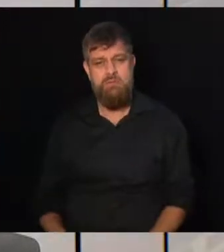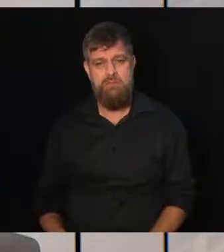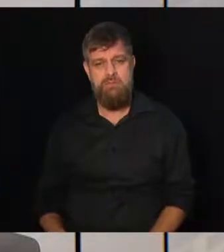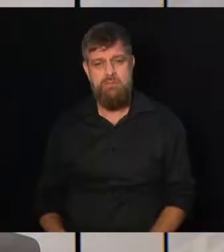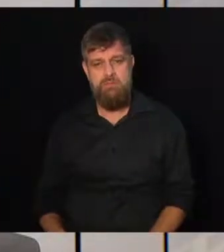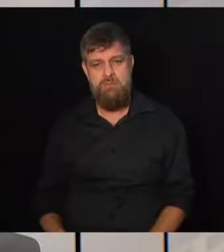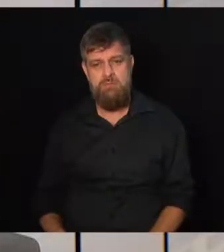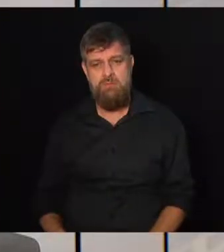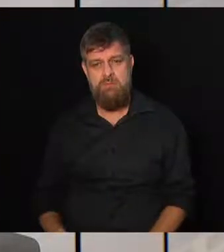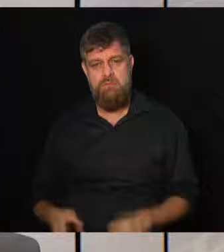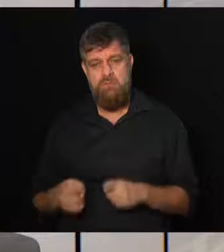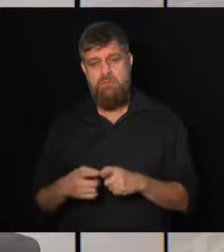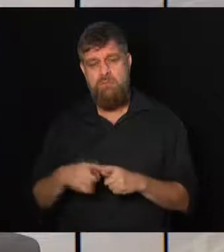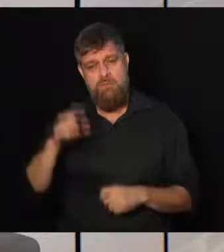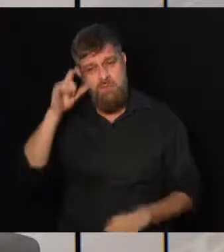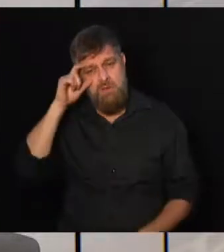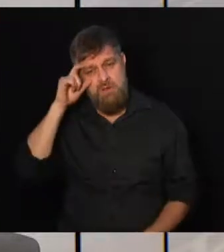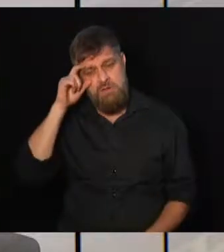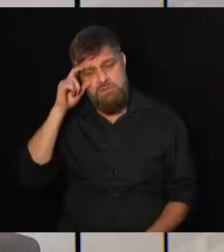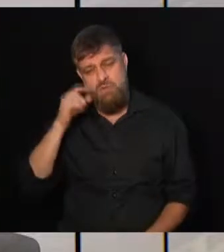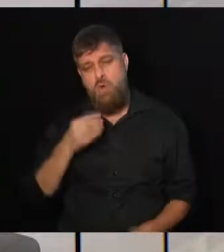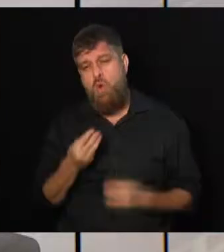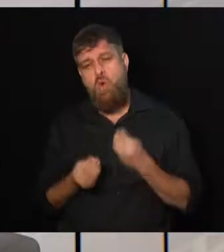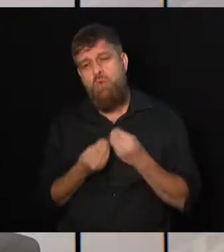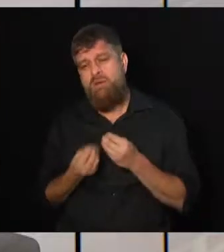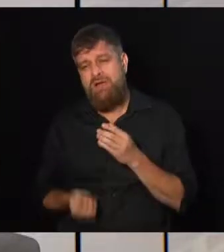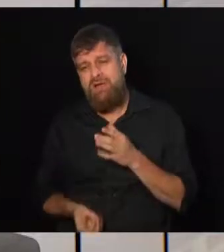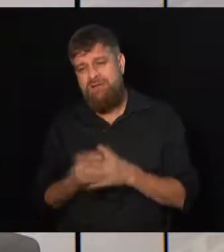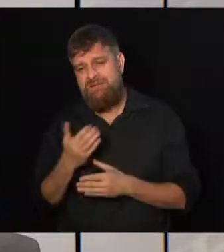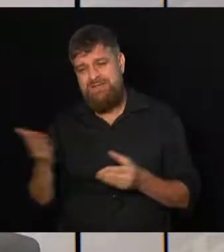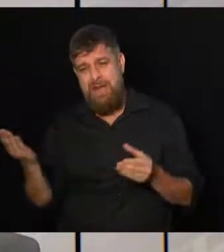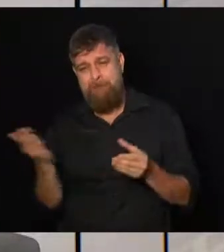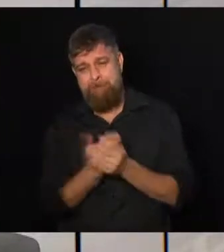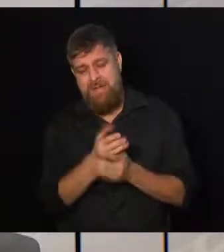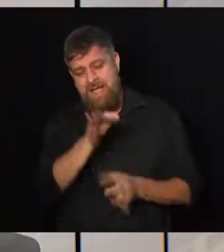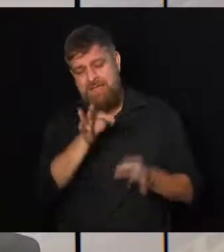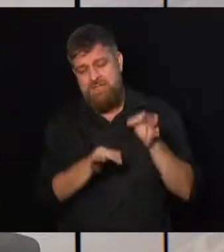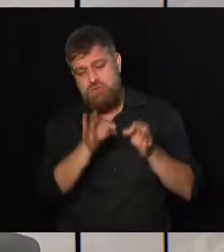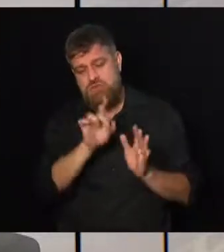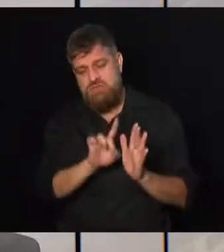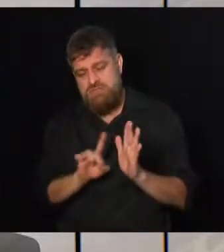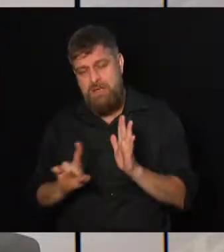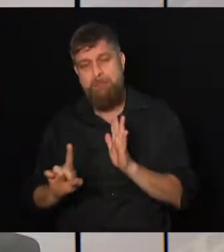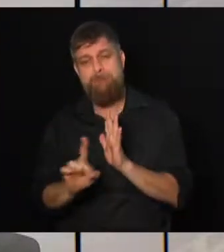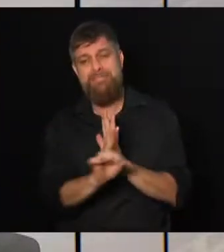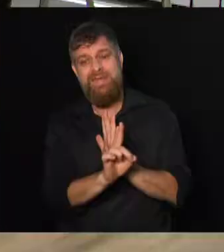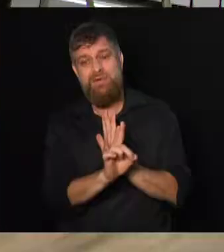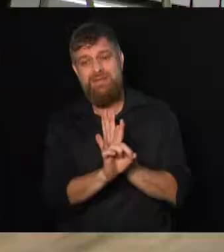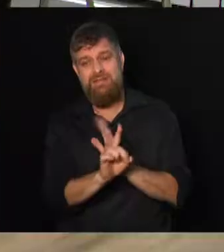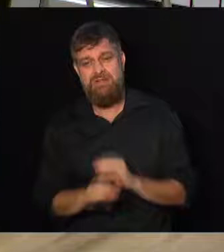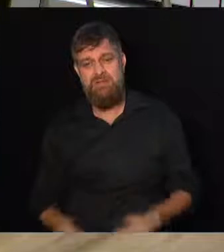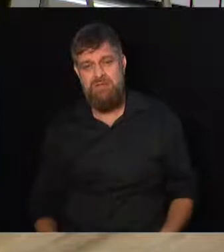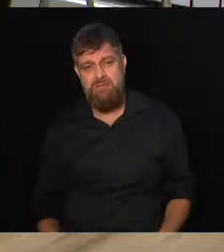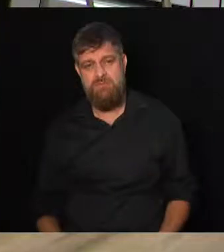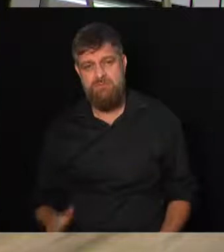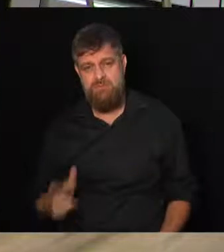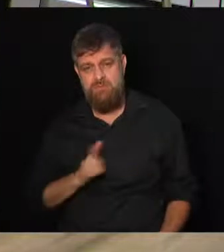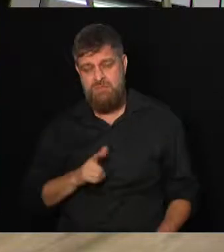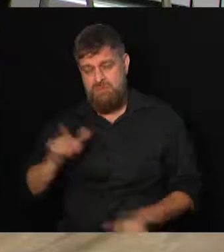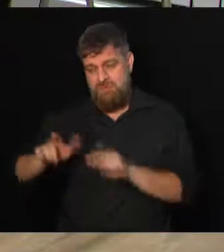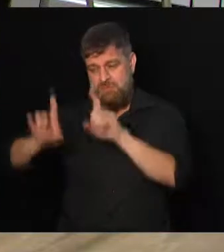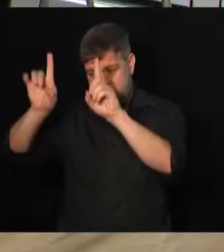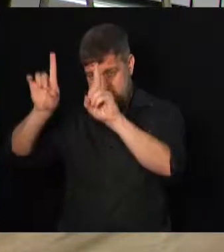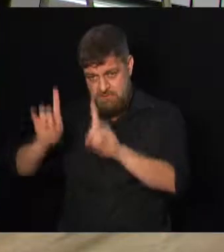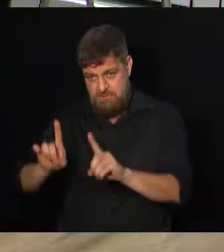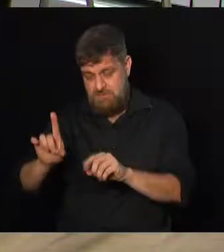principalmente ao doutor, a questão do andamento judiciário prioritário. Inclusive, ele fala assim, os doentes